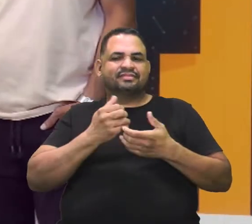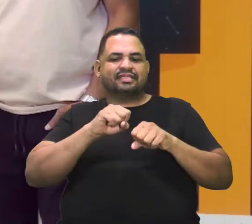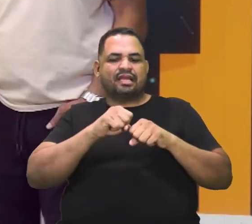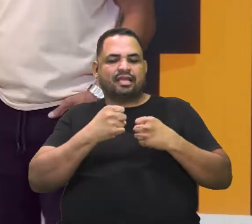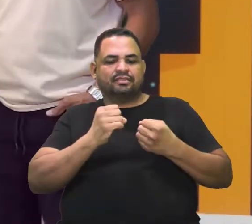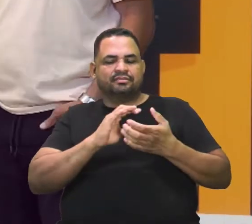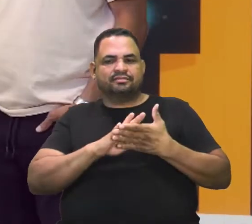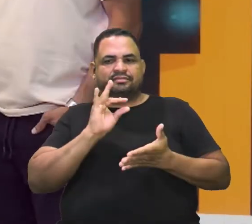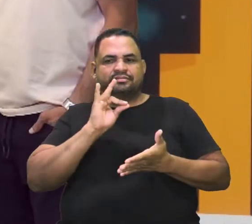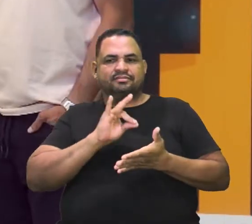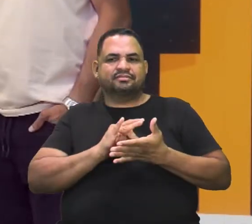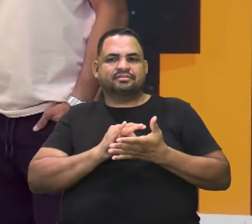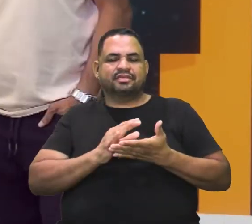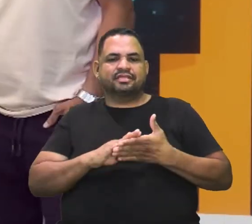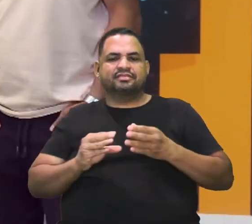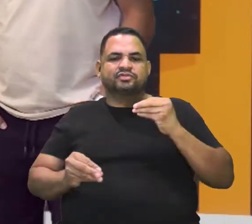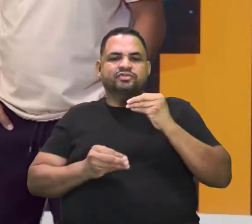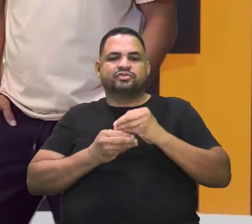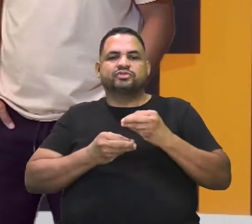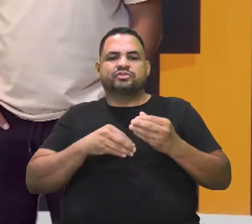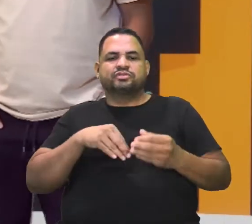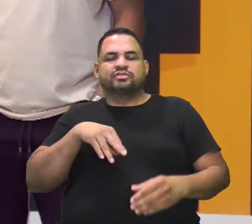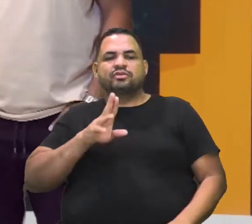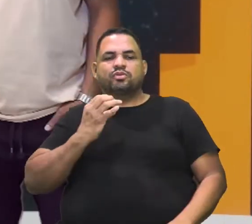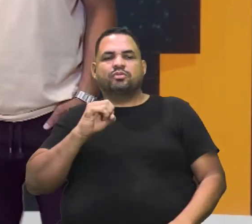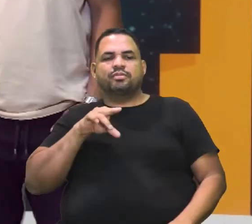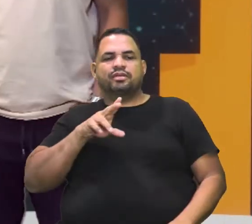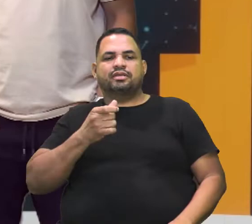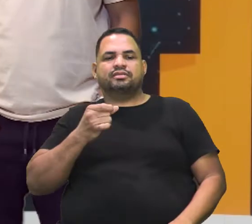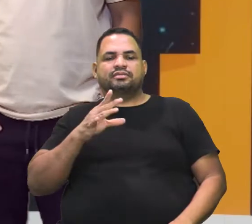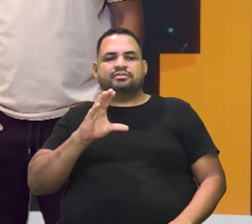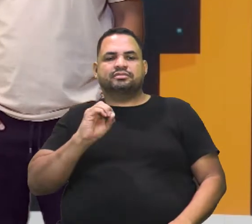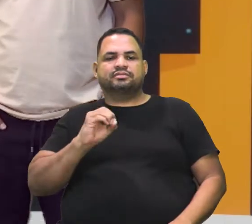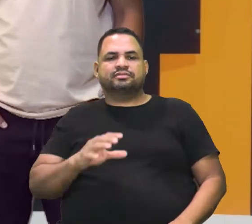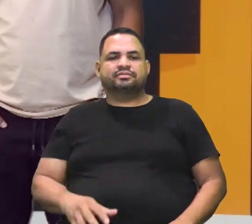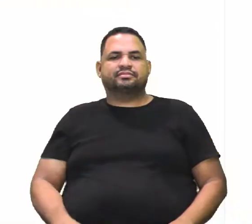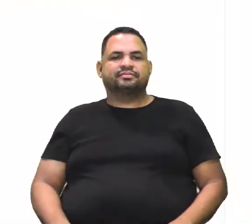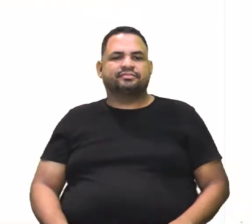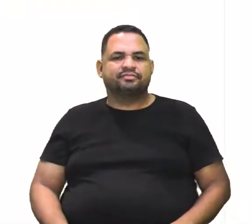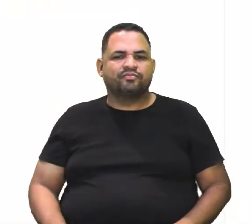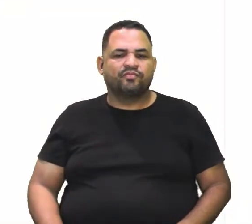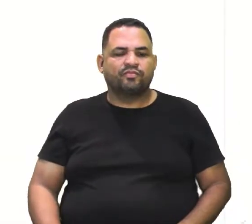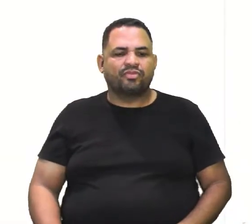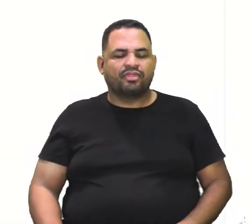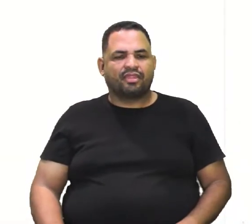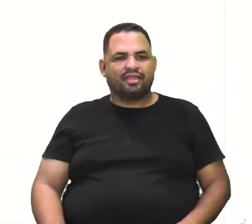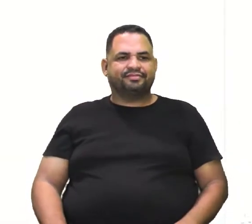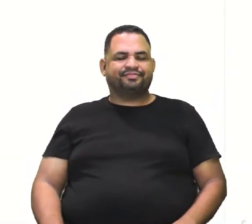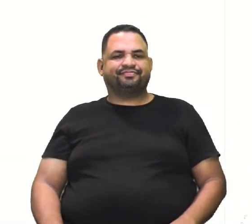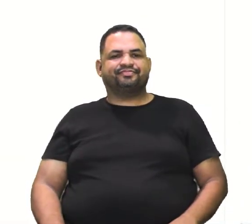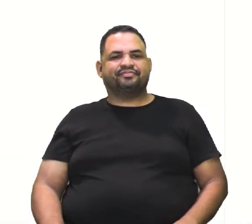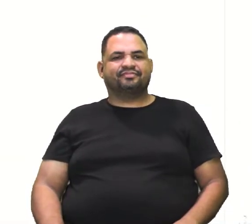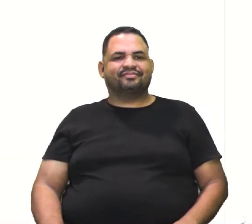quebra o real, já coloca o complexo. Então vamos agora ficar com tudo mais complexo? Não, e não é tão